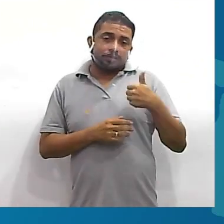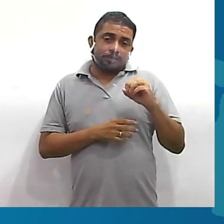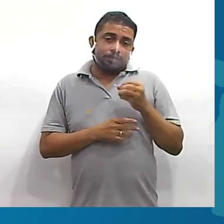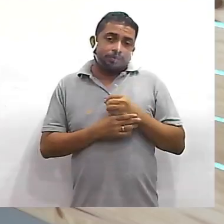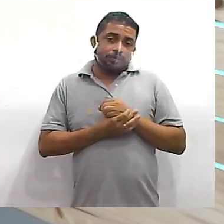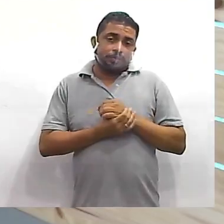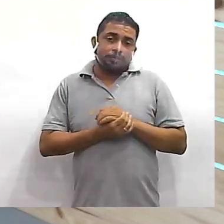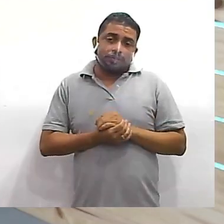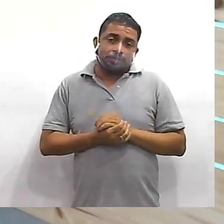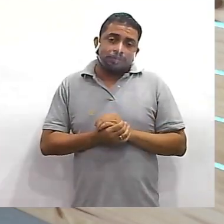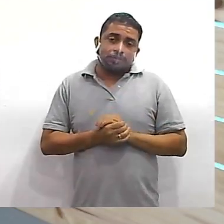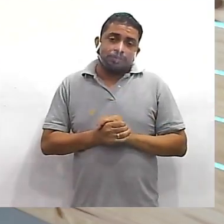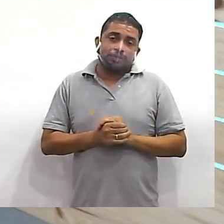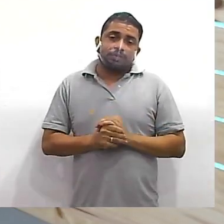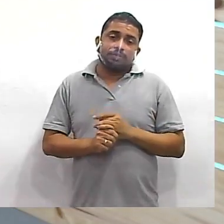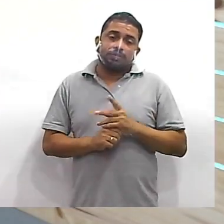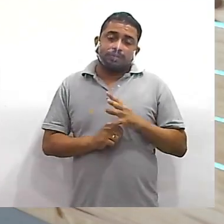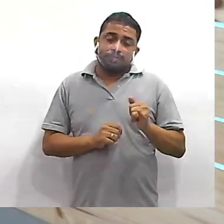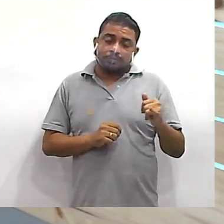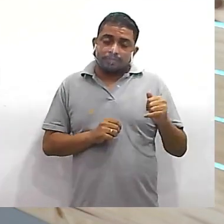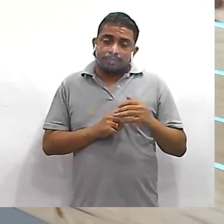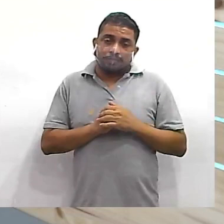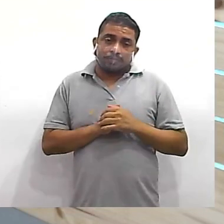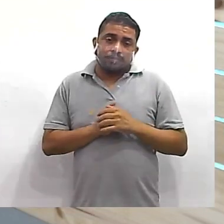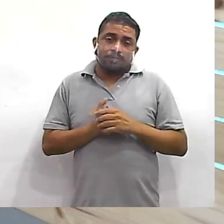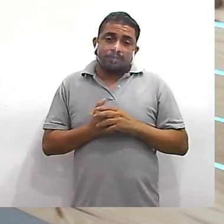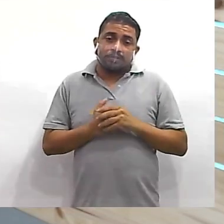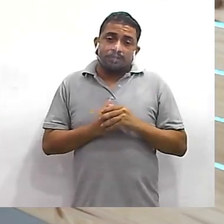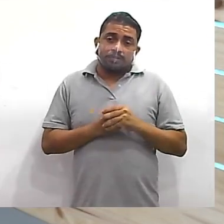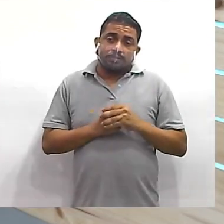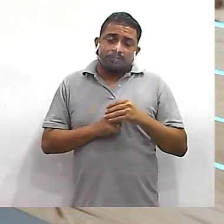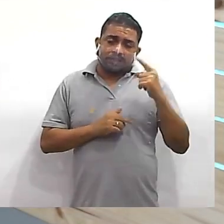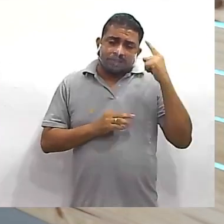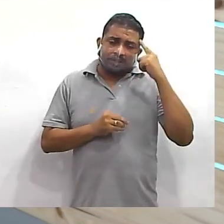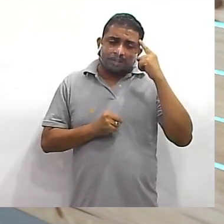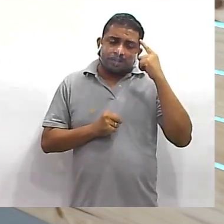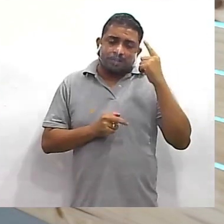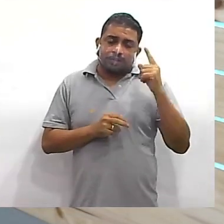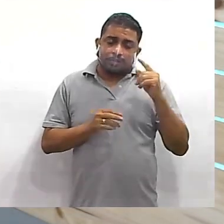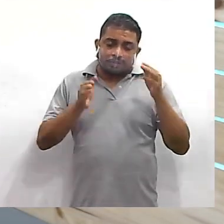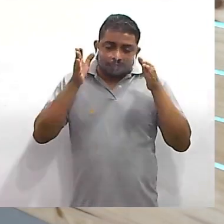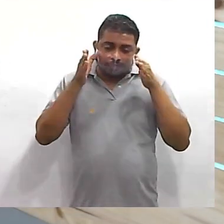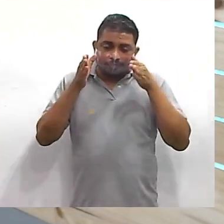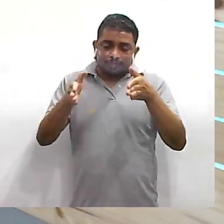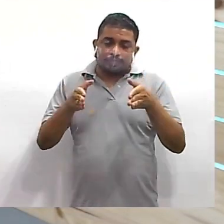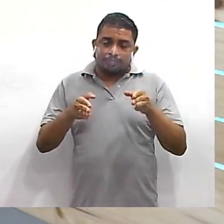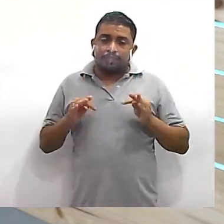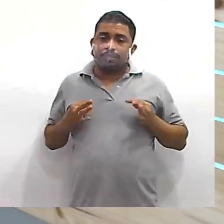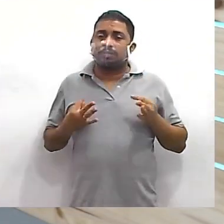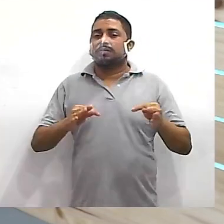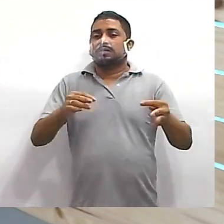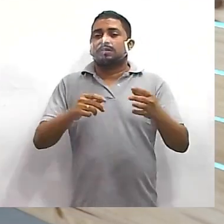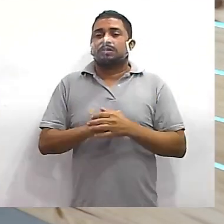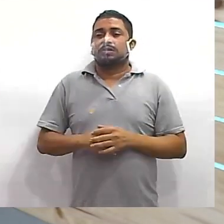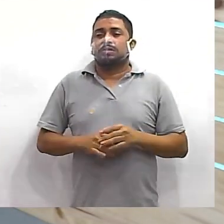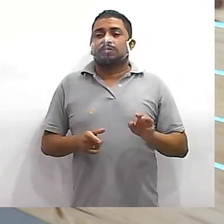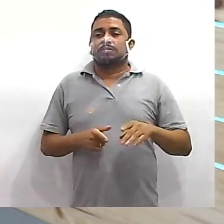competências do Fórum Mundial, elas foram muito pensadas e voltadas para as tecnologias,